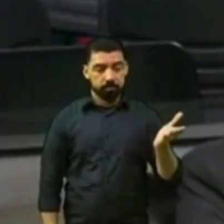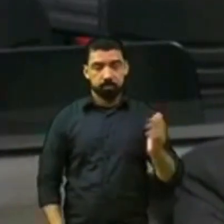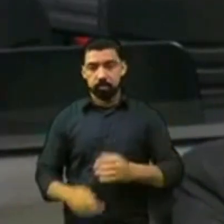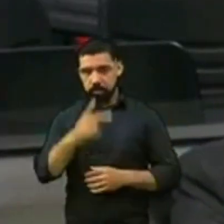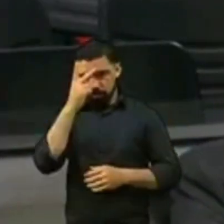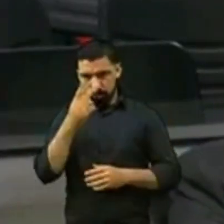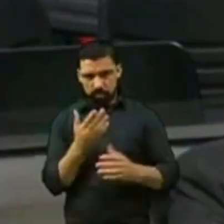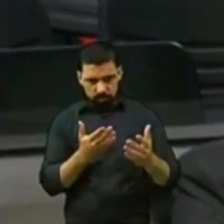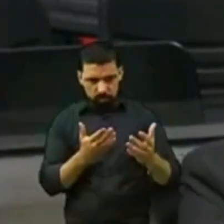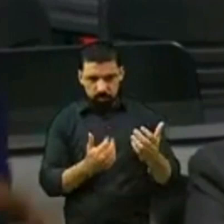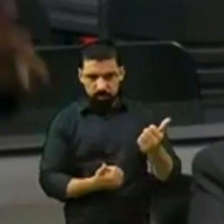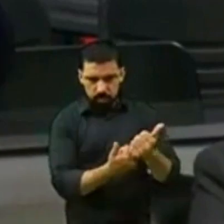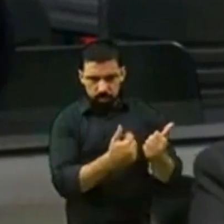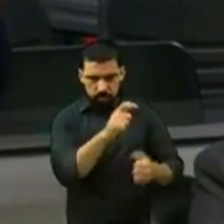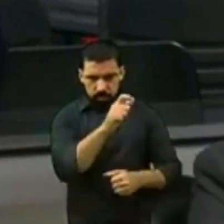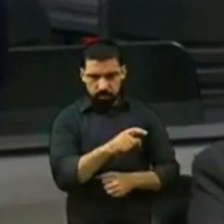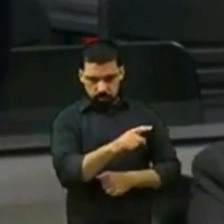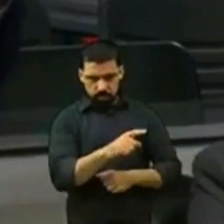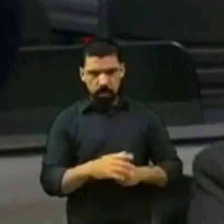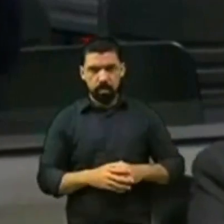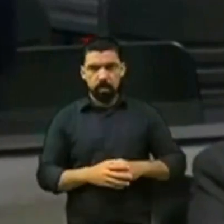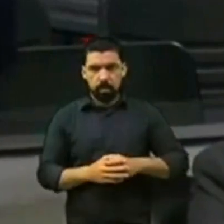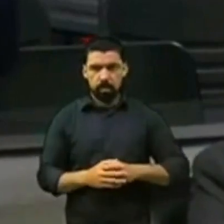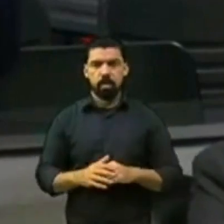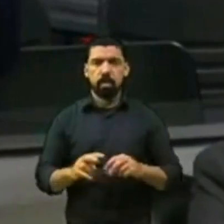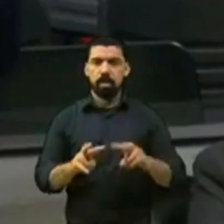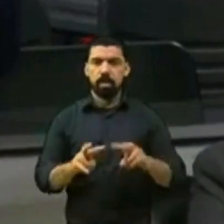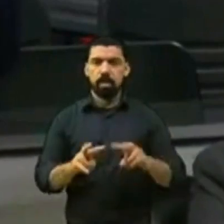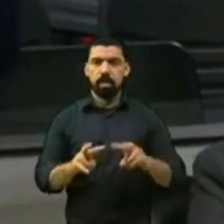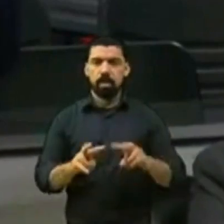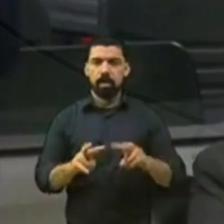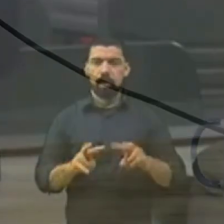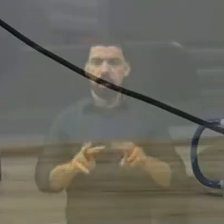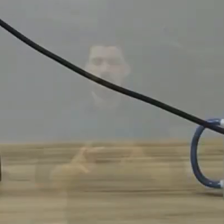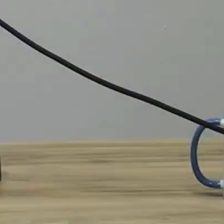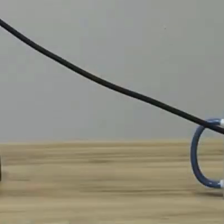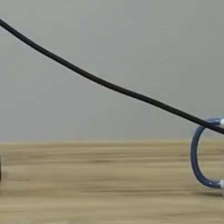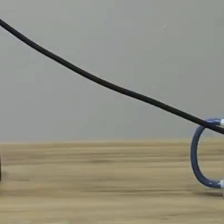ele foi vítima de LGBTfobia. É sobre isso.